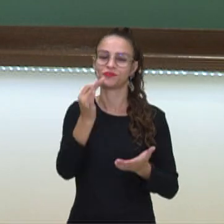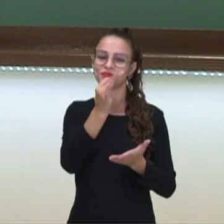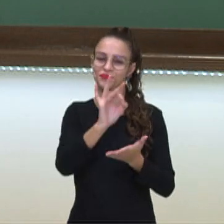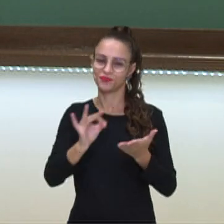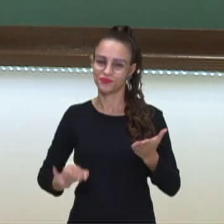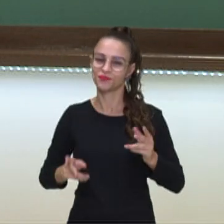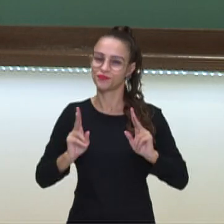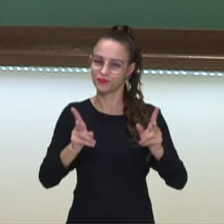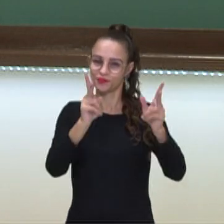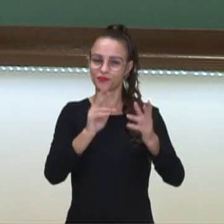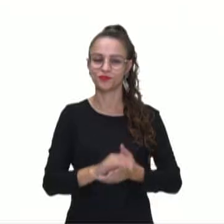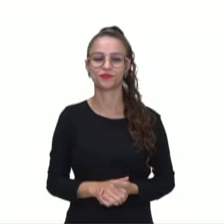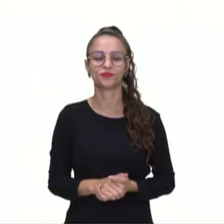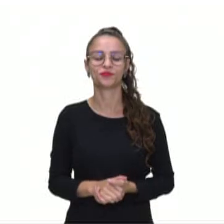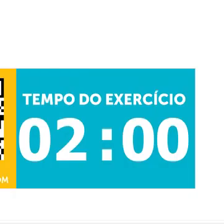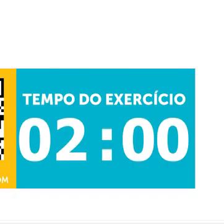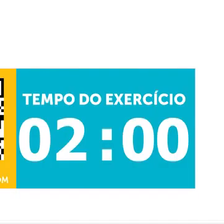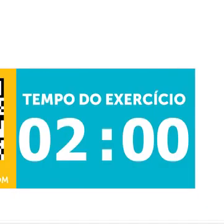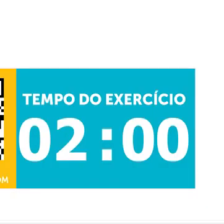continuar a nossa conversa.